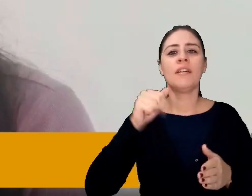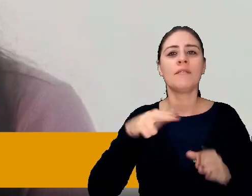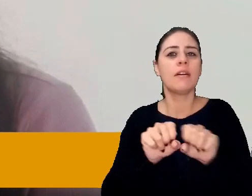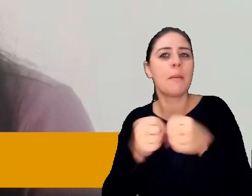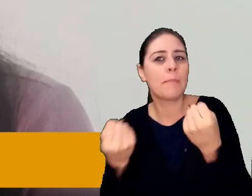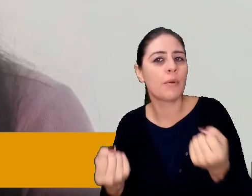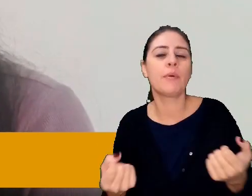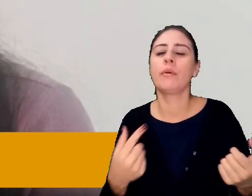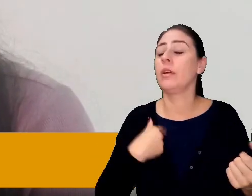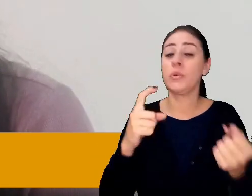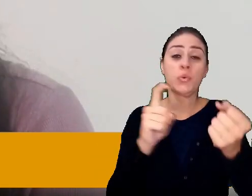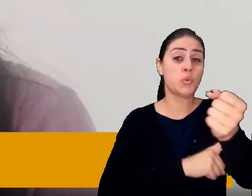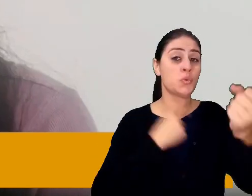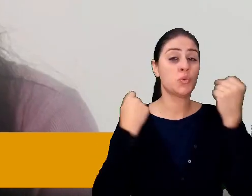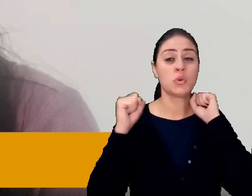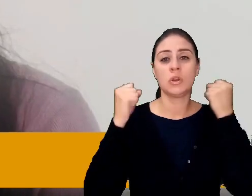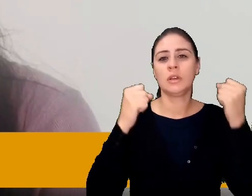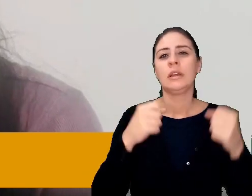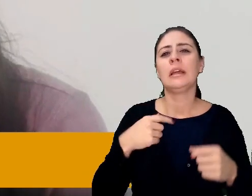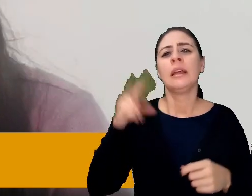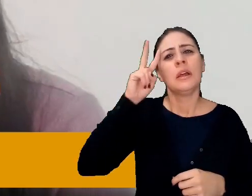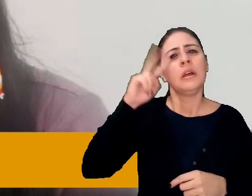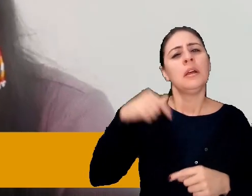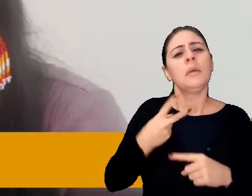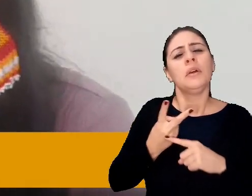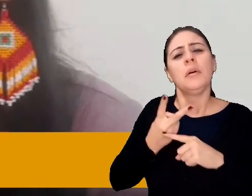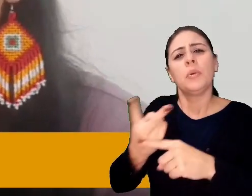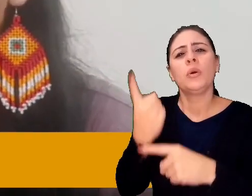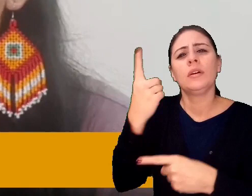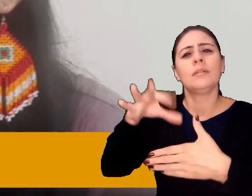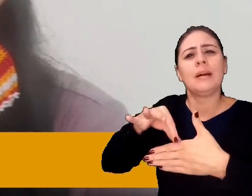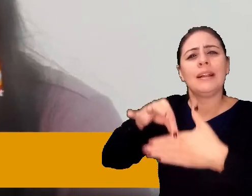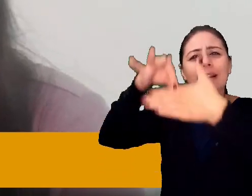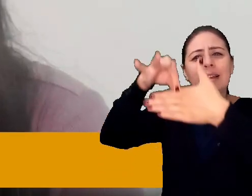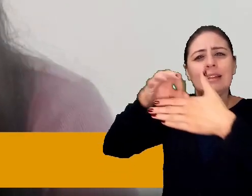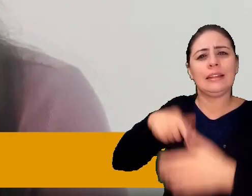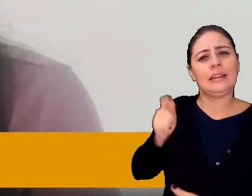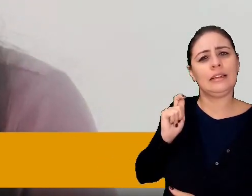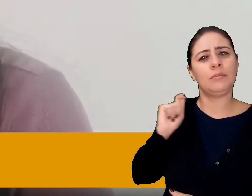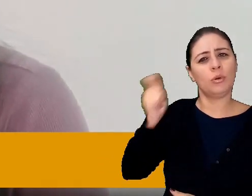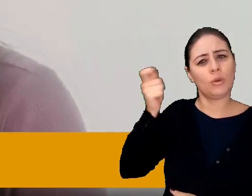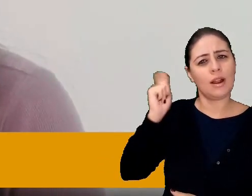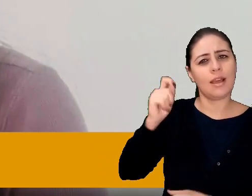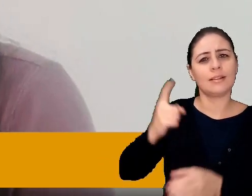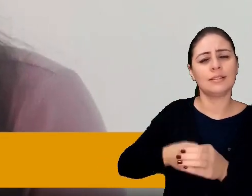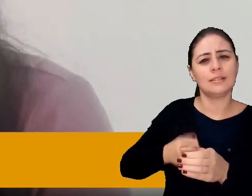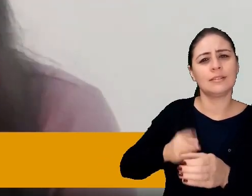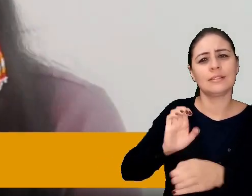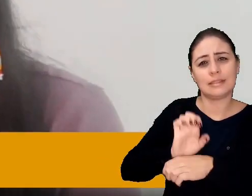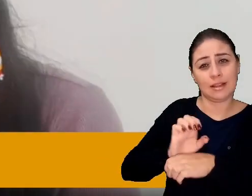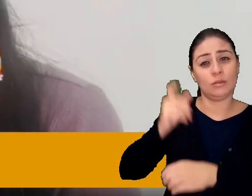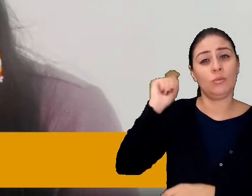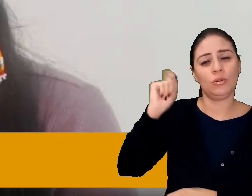estressada. Aí eu lembro que eu estava procurando uma cuiã, a Iracema Gatãe, que ela é de Porto Alegre, e toda vez que eu